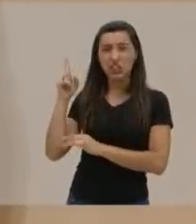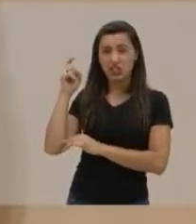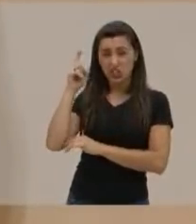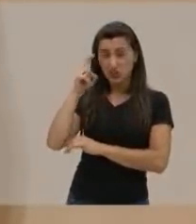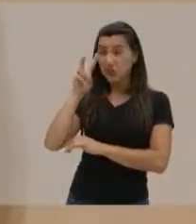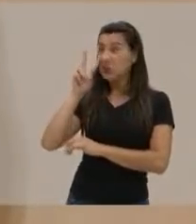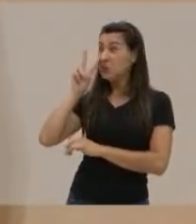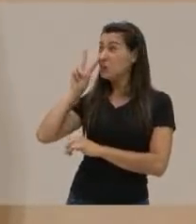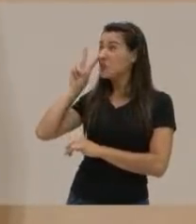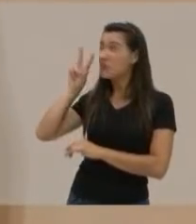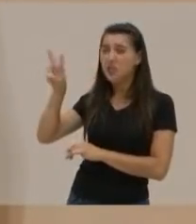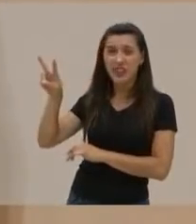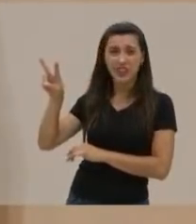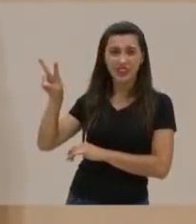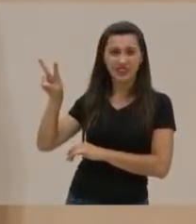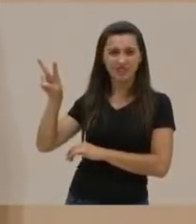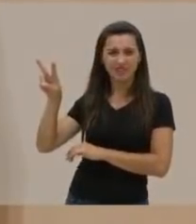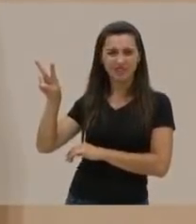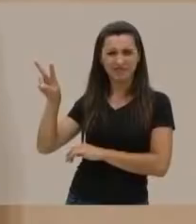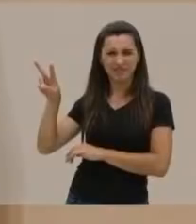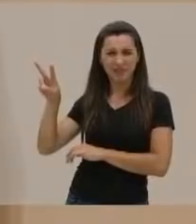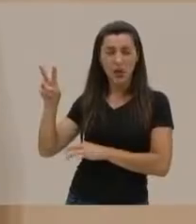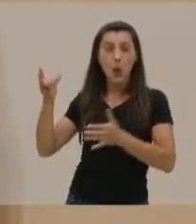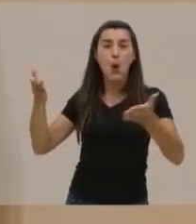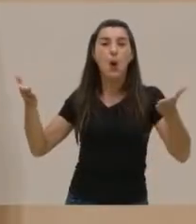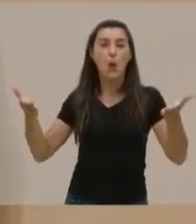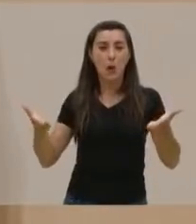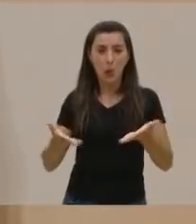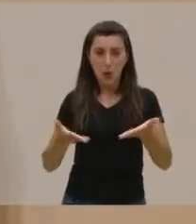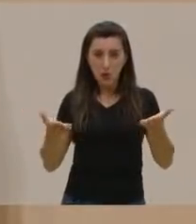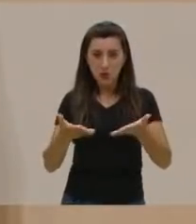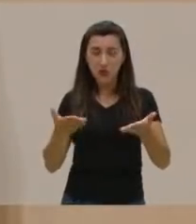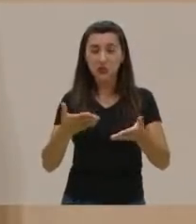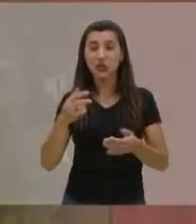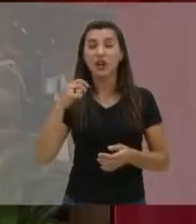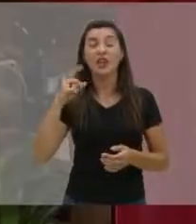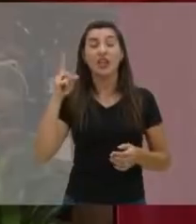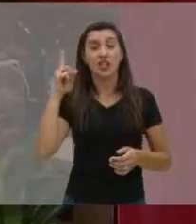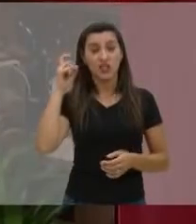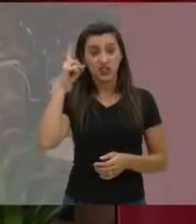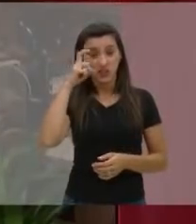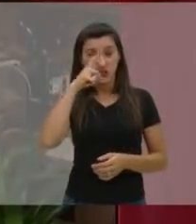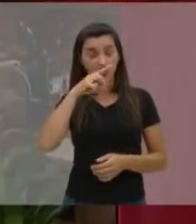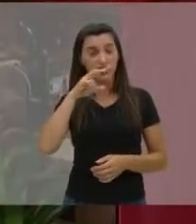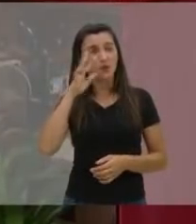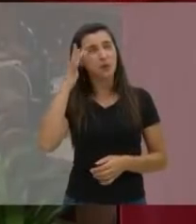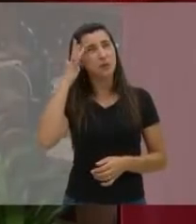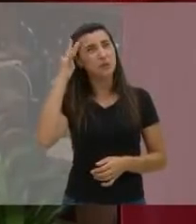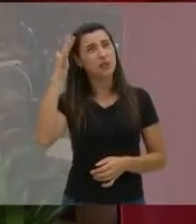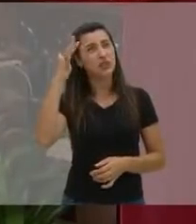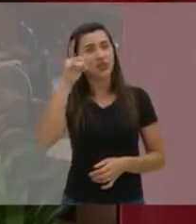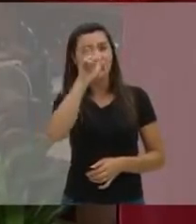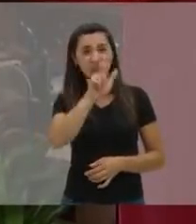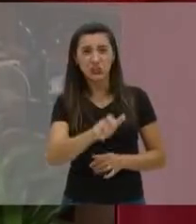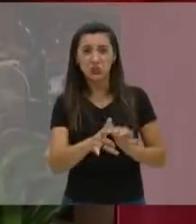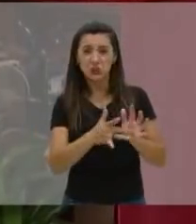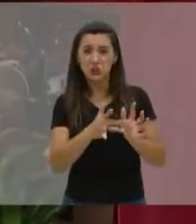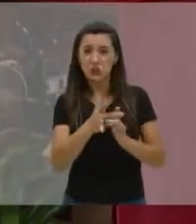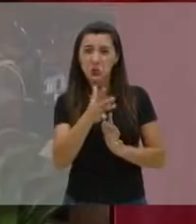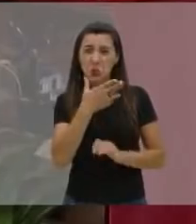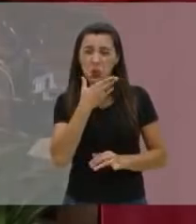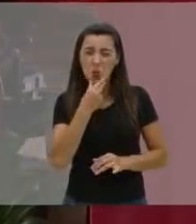divino, na nossa época é difícil vê-lo como homem. Repito, ele é os